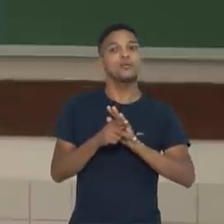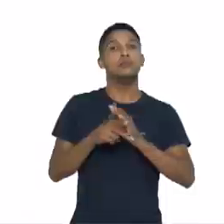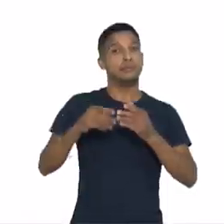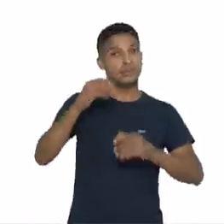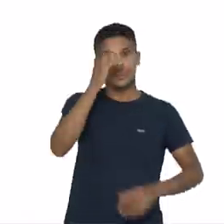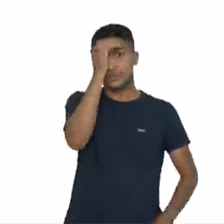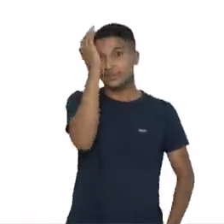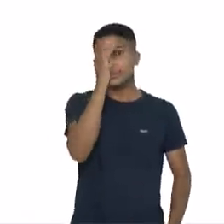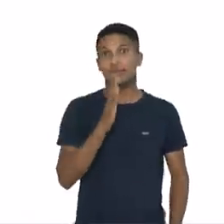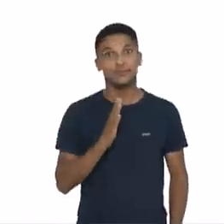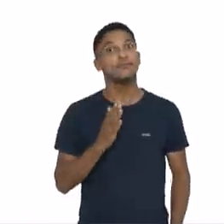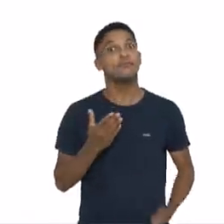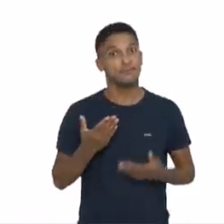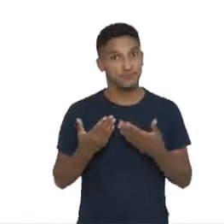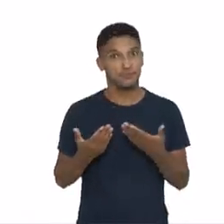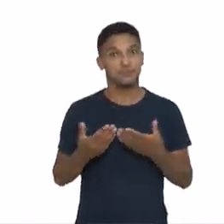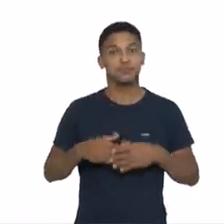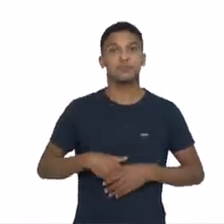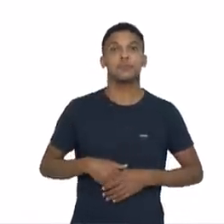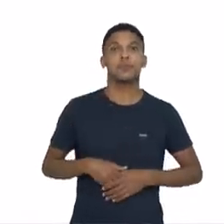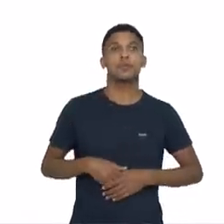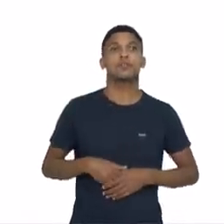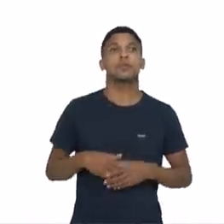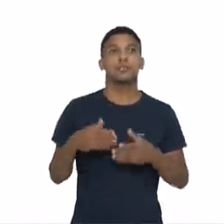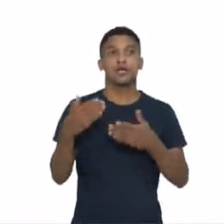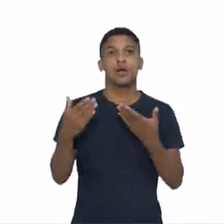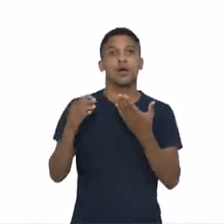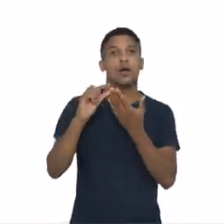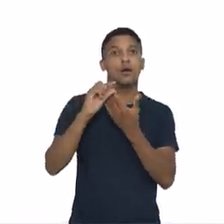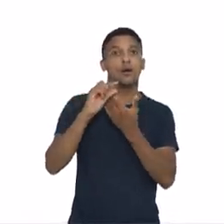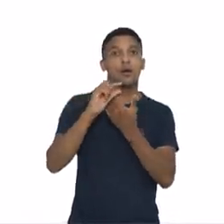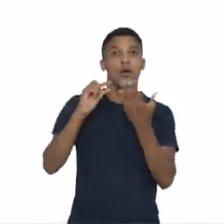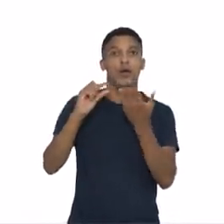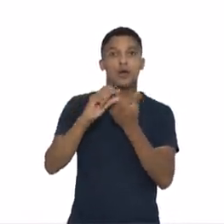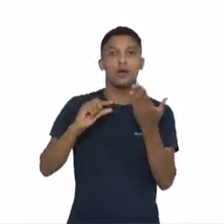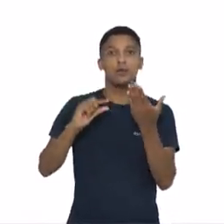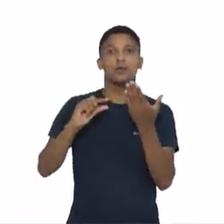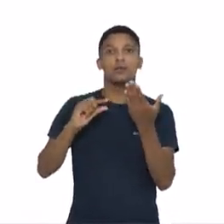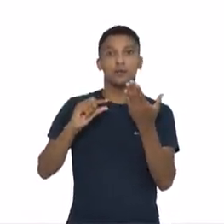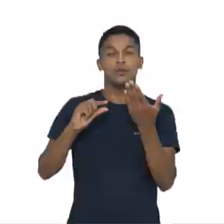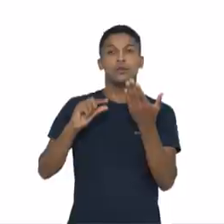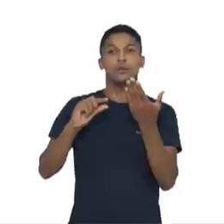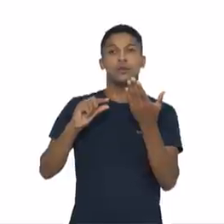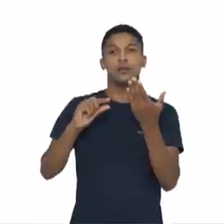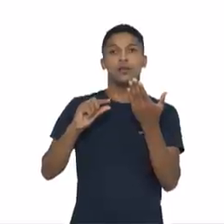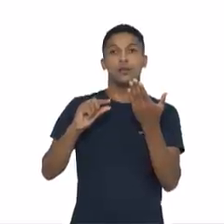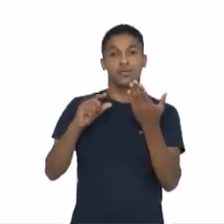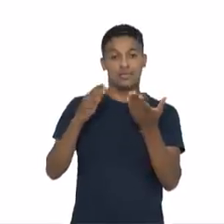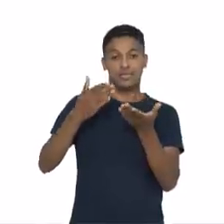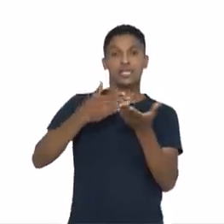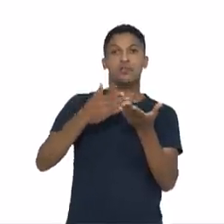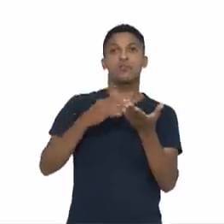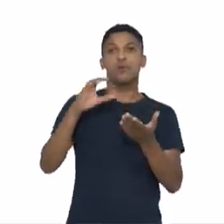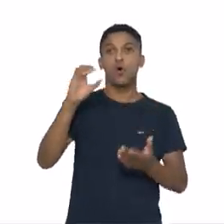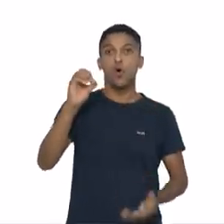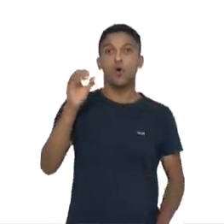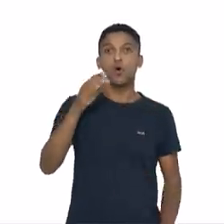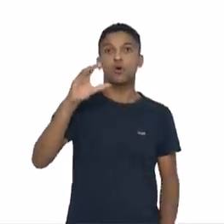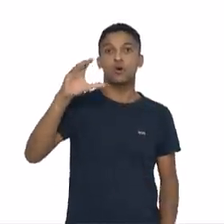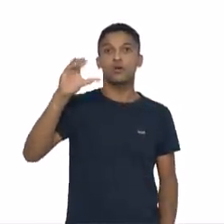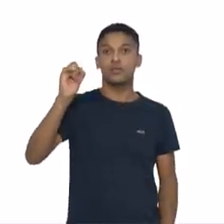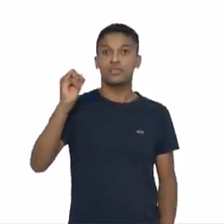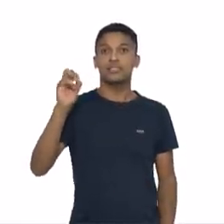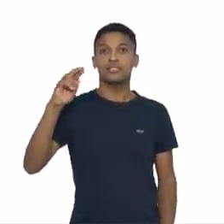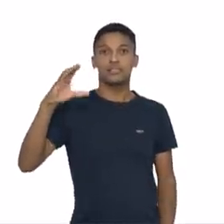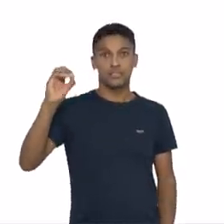Então, por meio da sua obra, o circo, criado em 2010, Rosângela Borges nos traz o circo itinerante, com